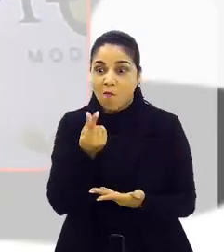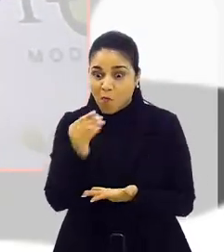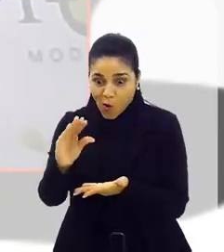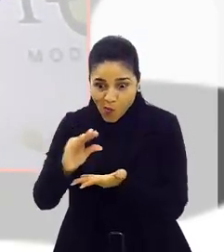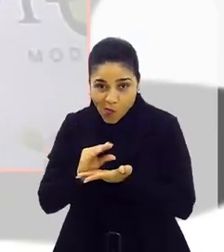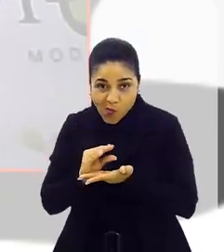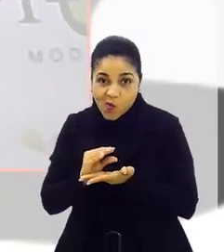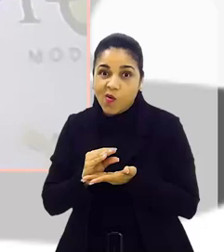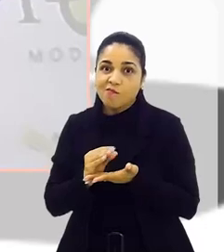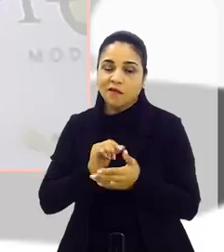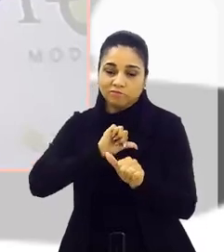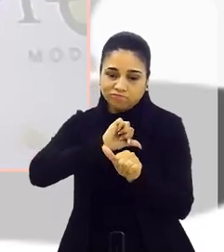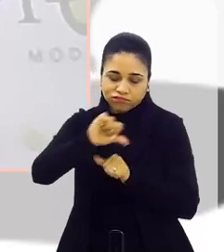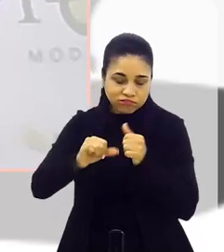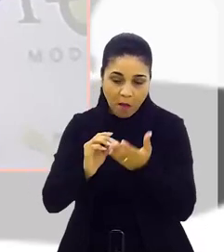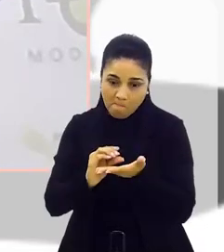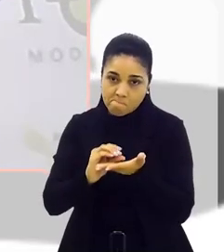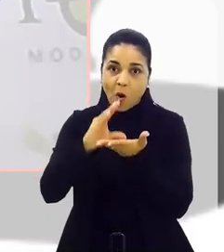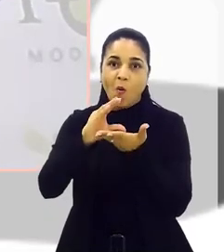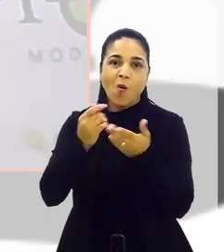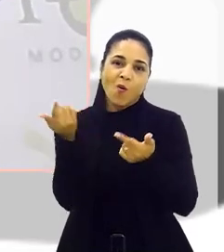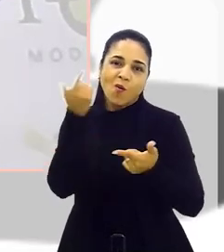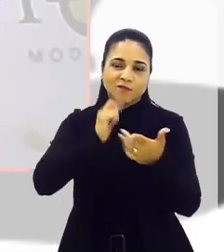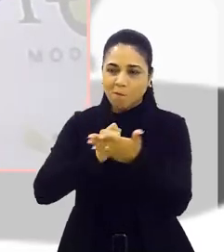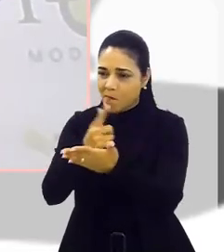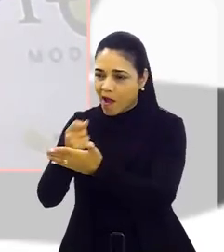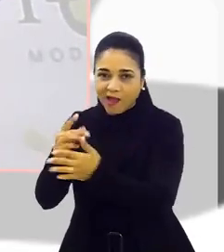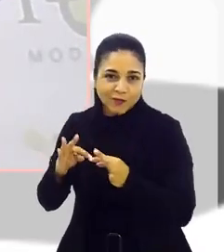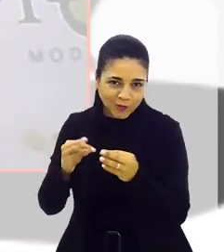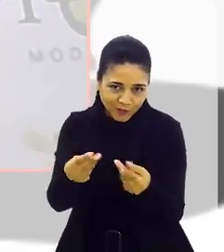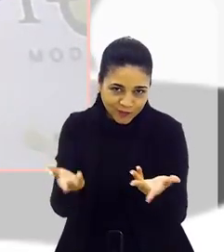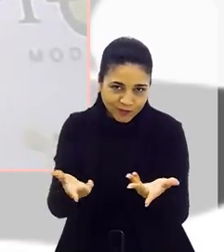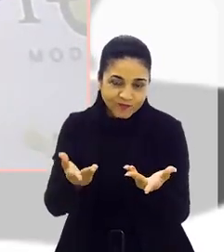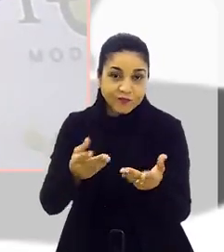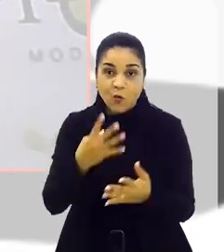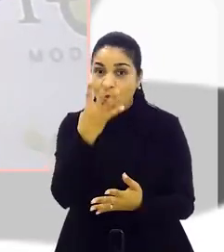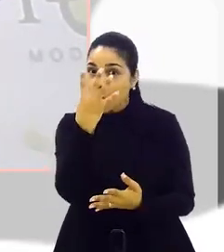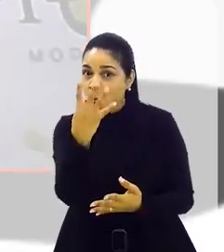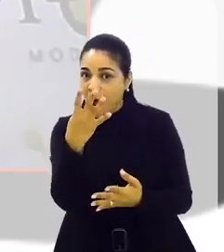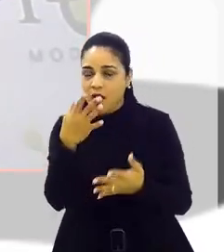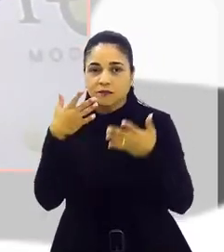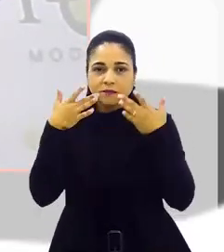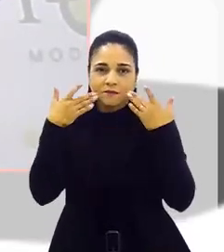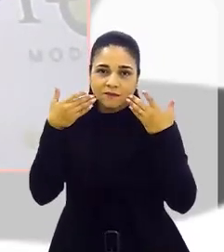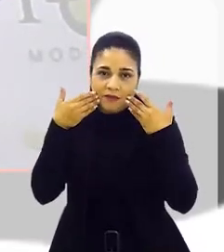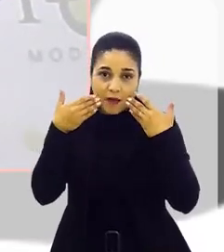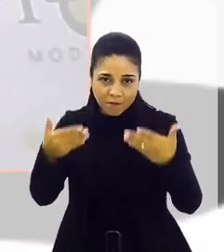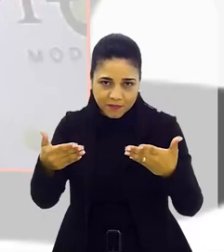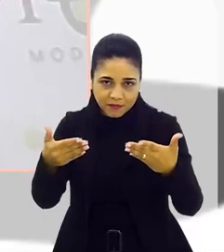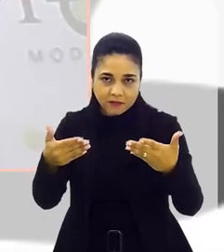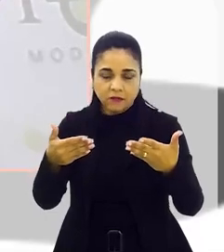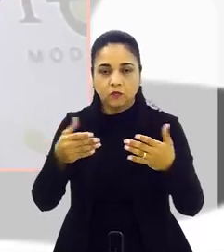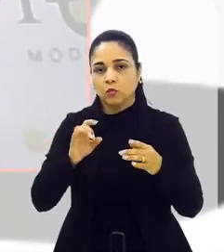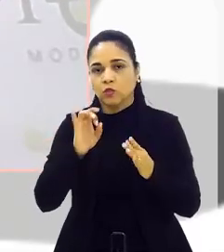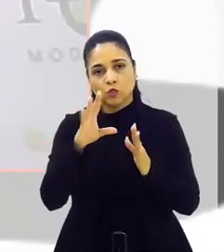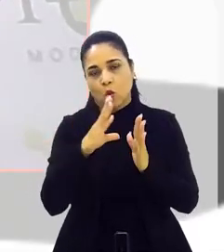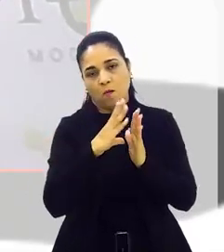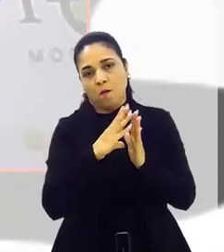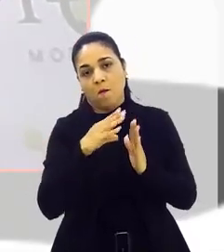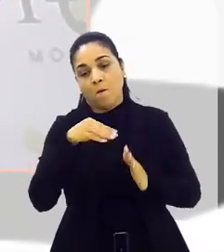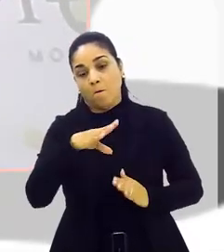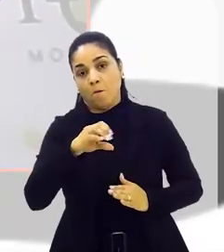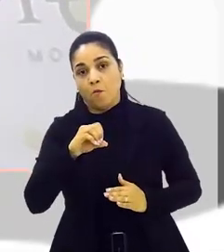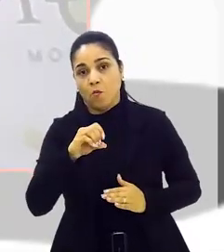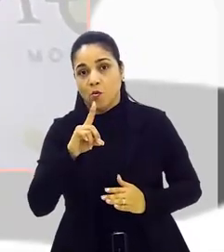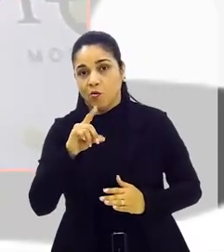de tão pouco que era e de tanto que virou esse pouco para que a gente colocasse. Porque são quatro espetáculos, né? Não só do